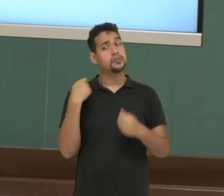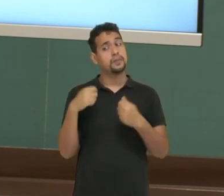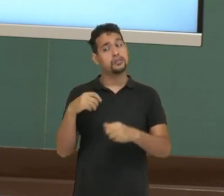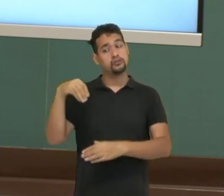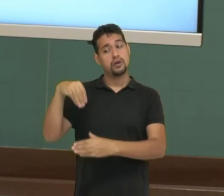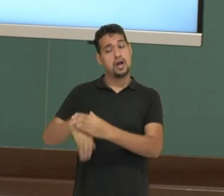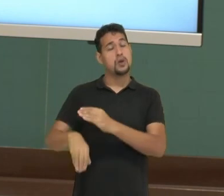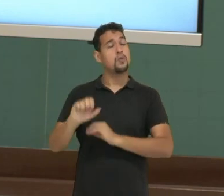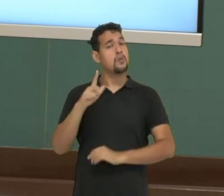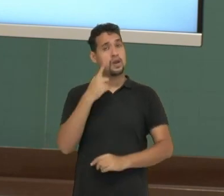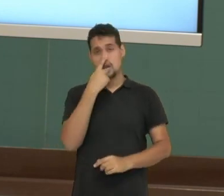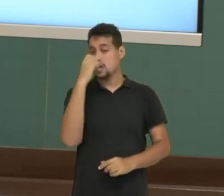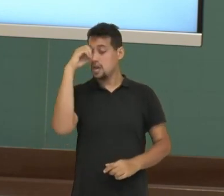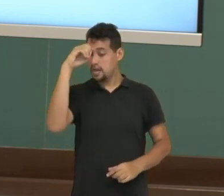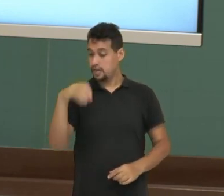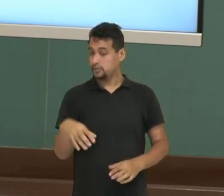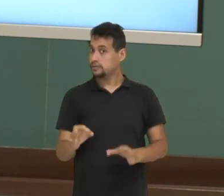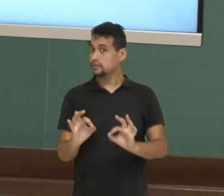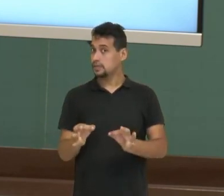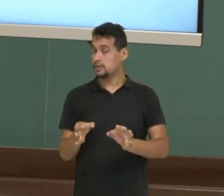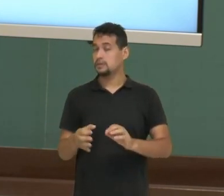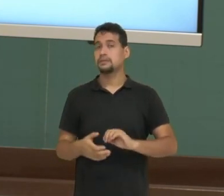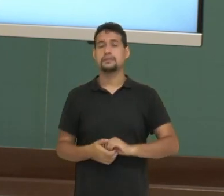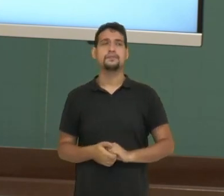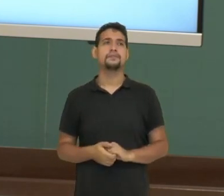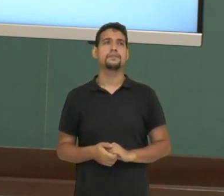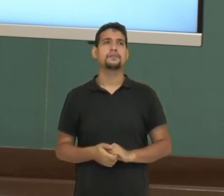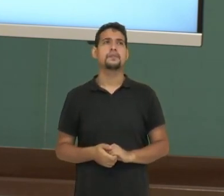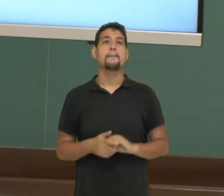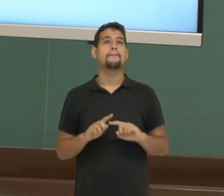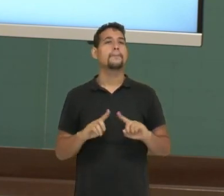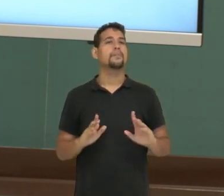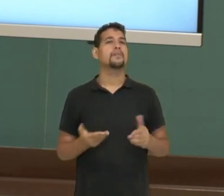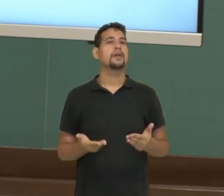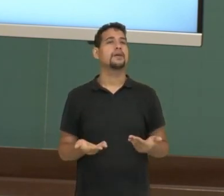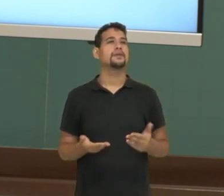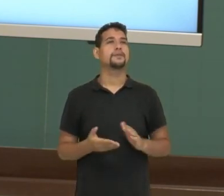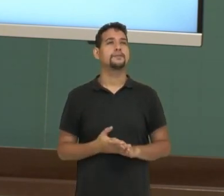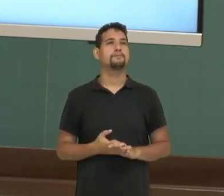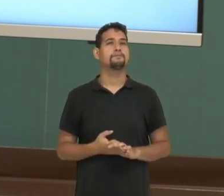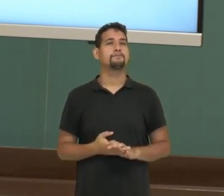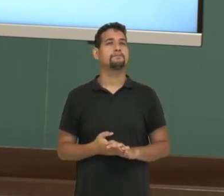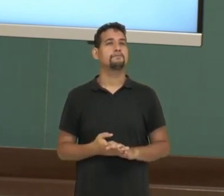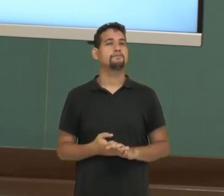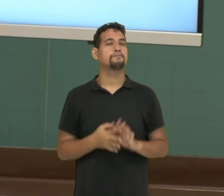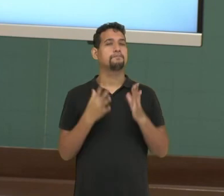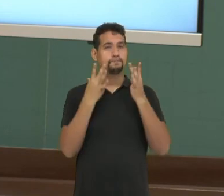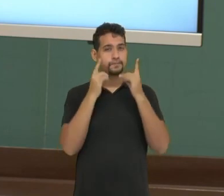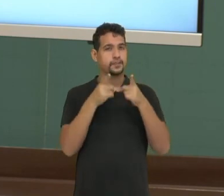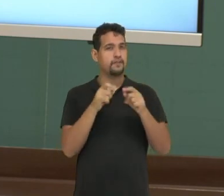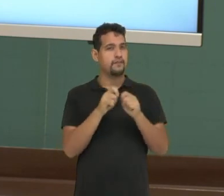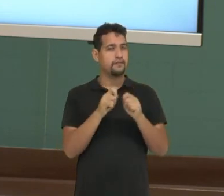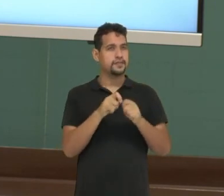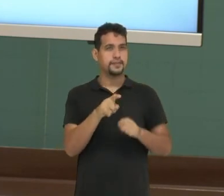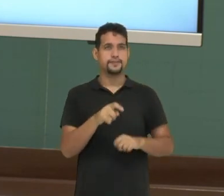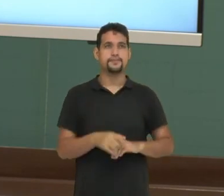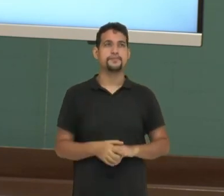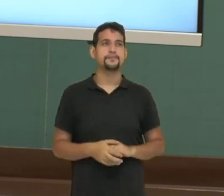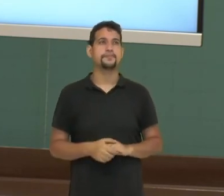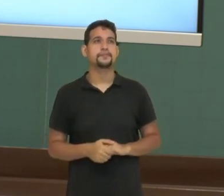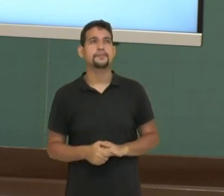coloca dentro do lixo. E aí, agora, a hora te toca a ti. Agora é com vocês,